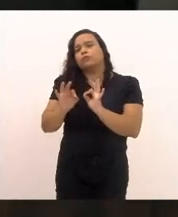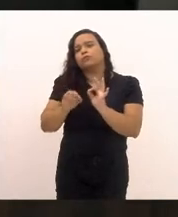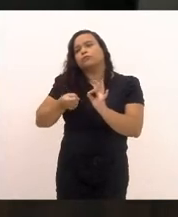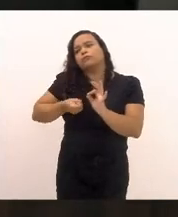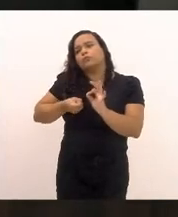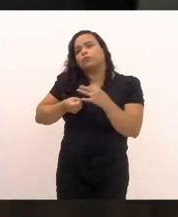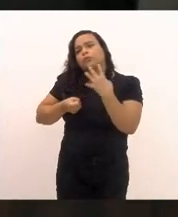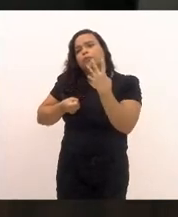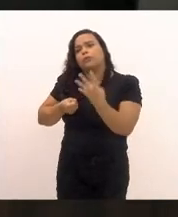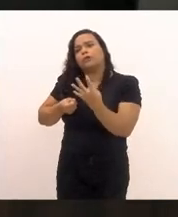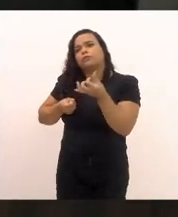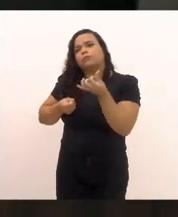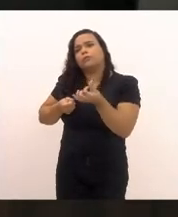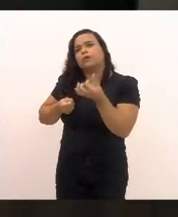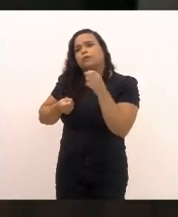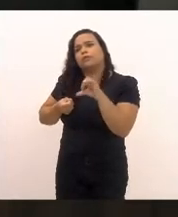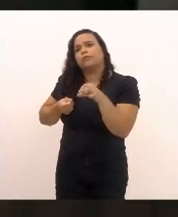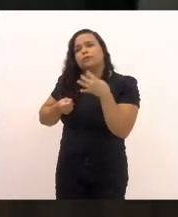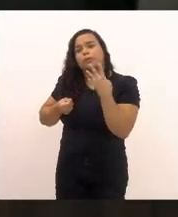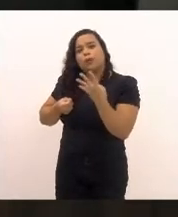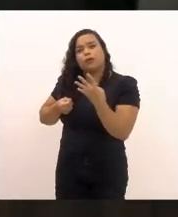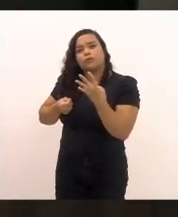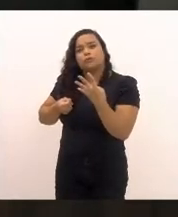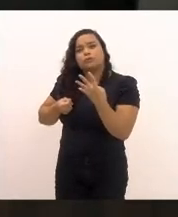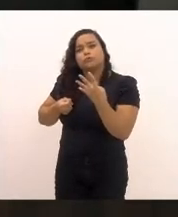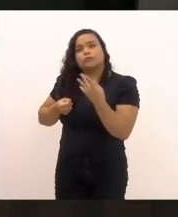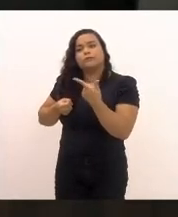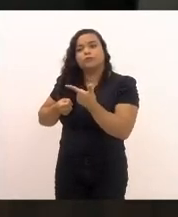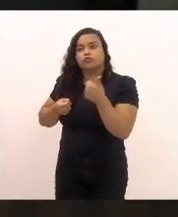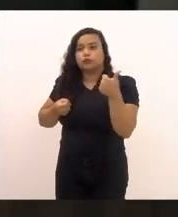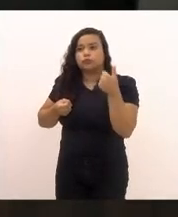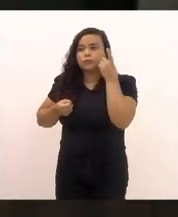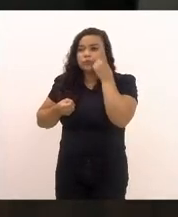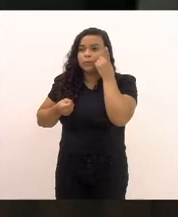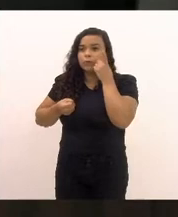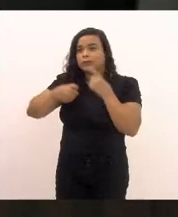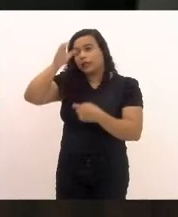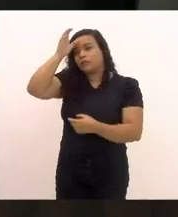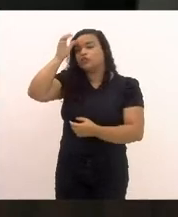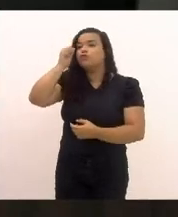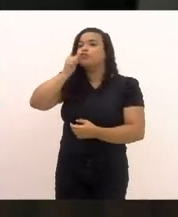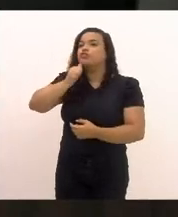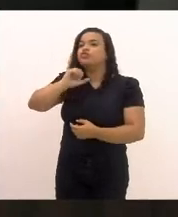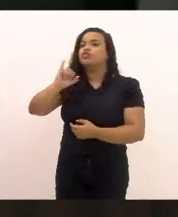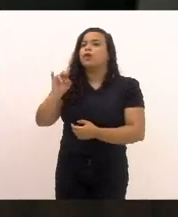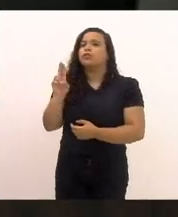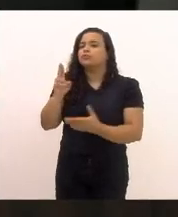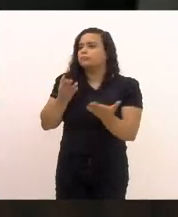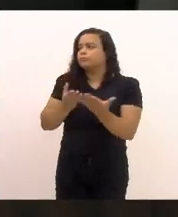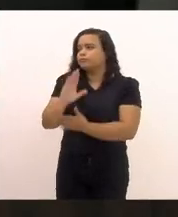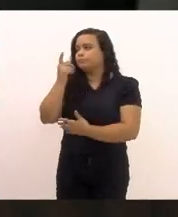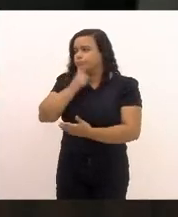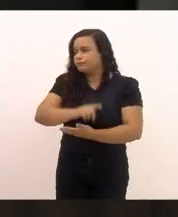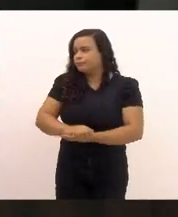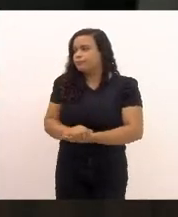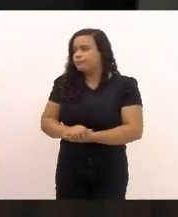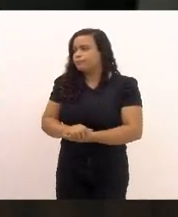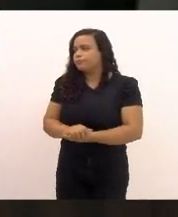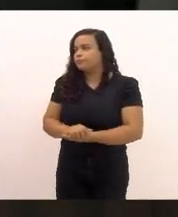número 4694, de 21, da deputada Tia Ju. Senhores que aprovam, permaneçam como estão, aprovado.